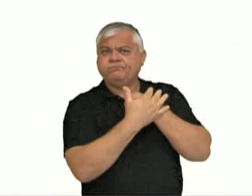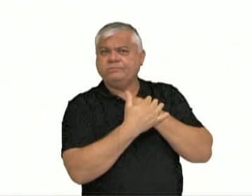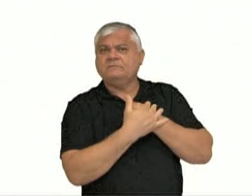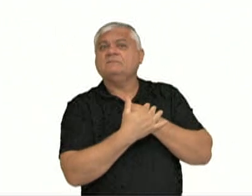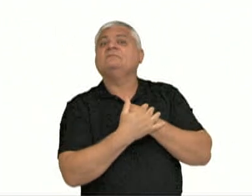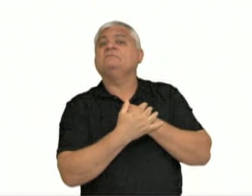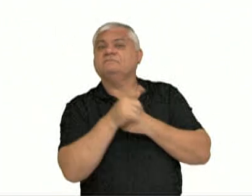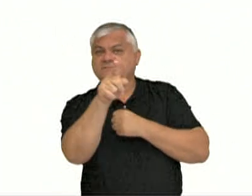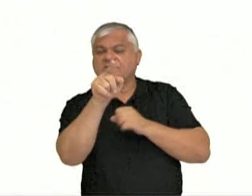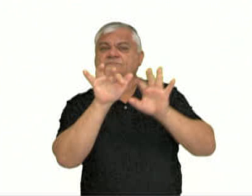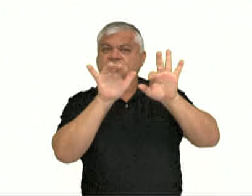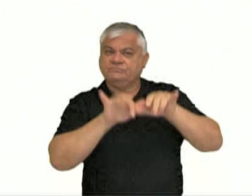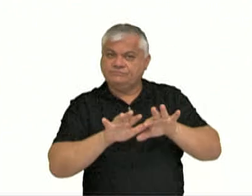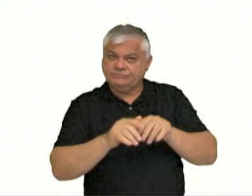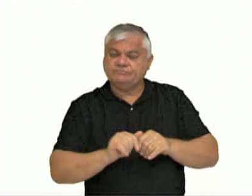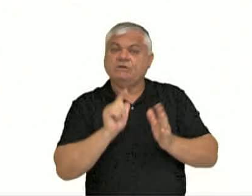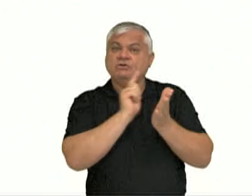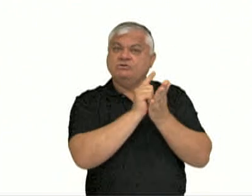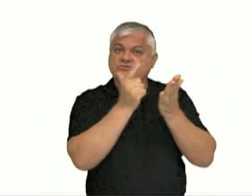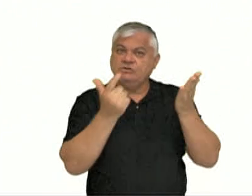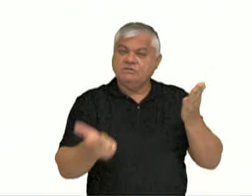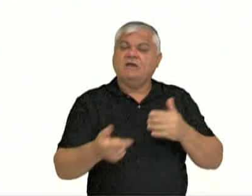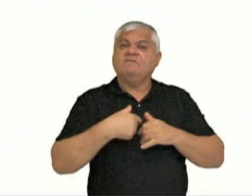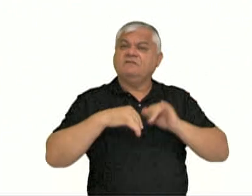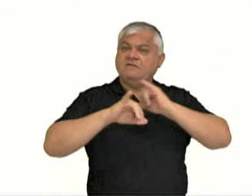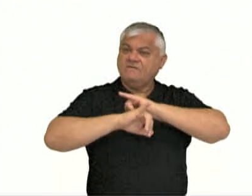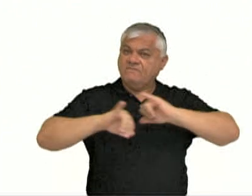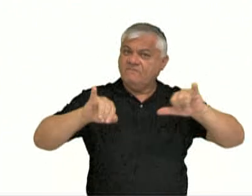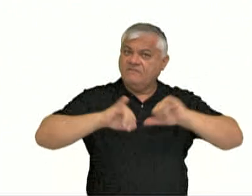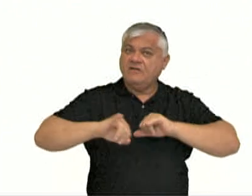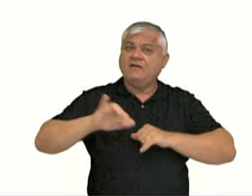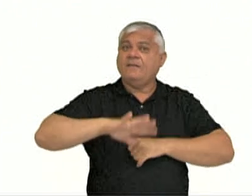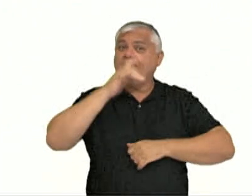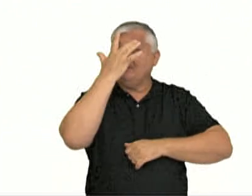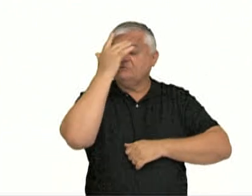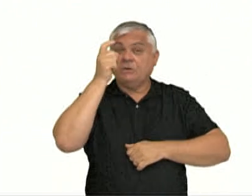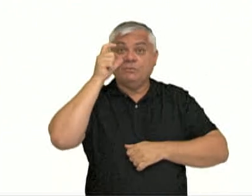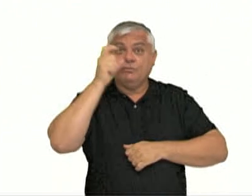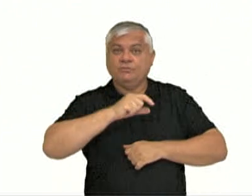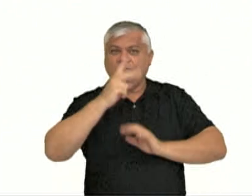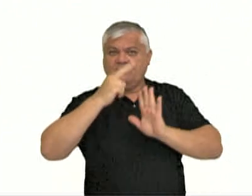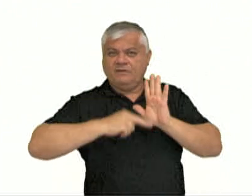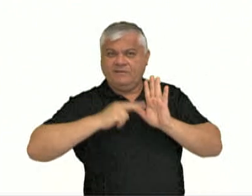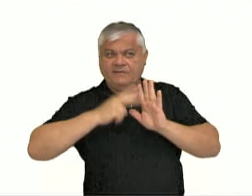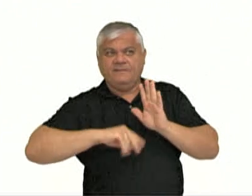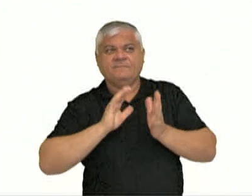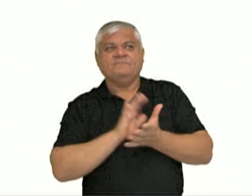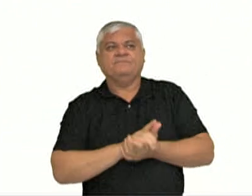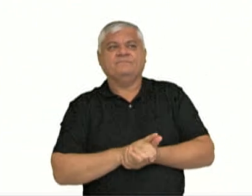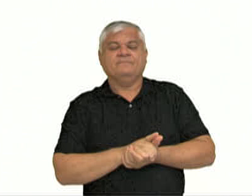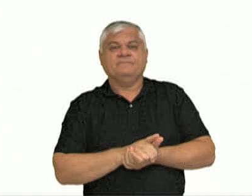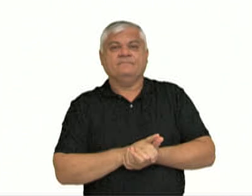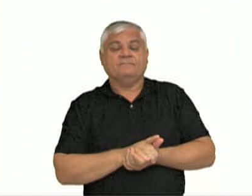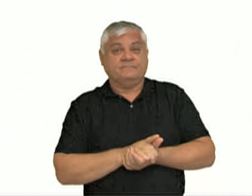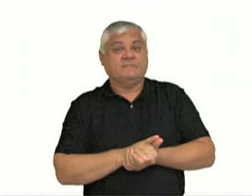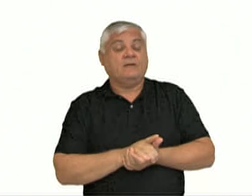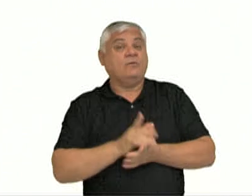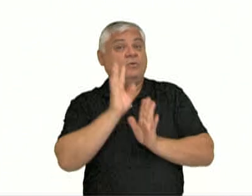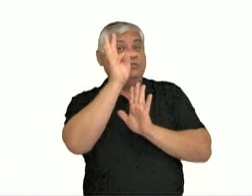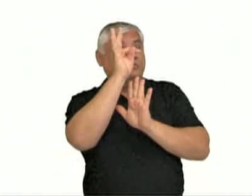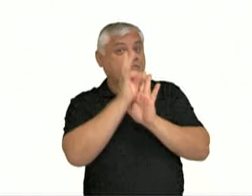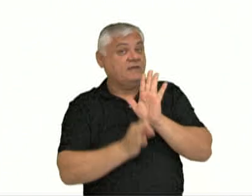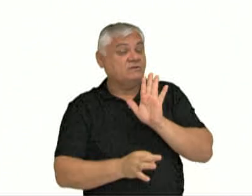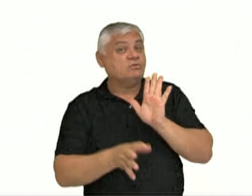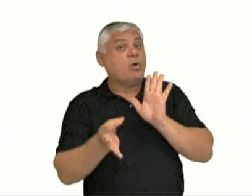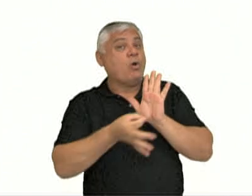editorial do jornal falando da notícia para incentivar a leitura. Não esqueça que o editorial é um texto de